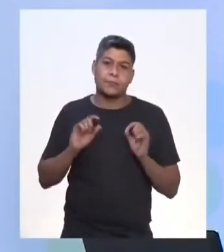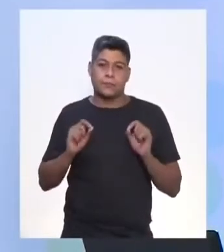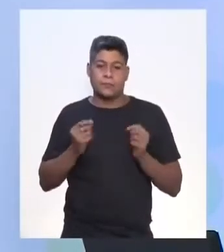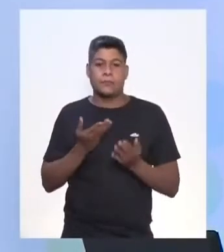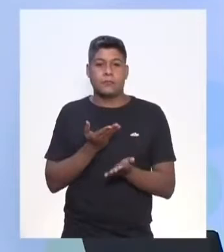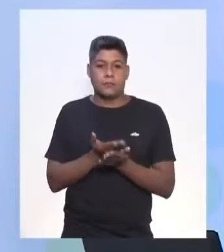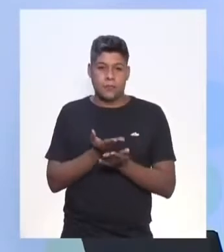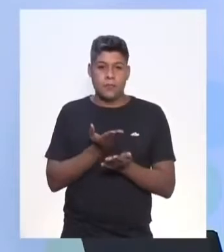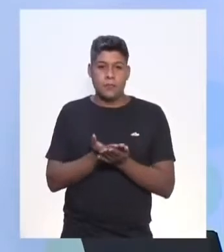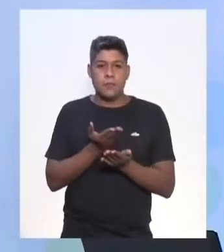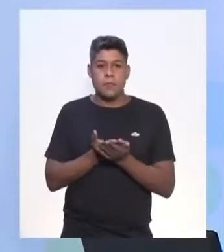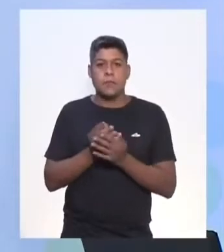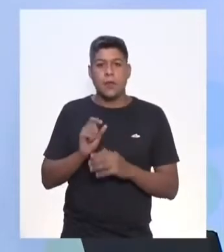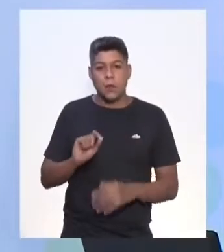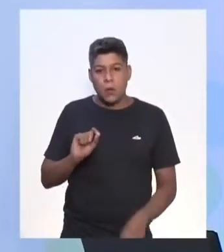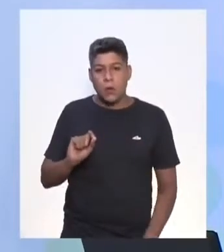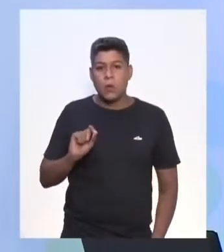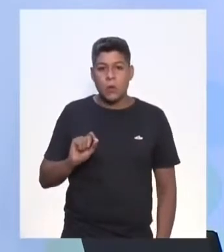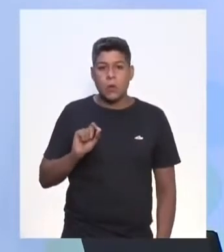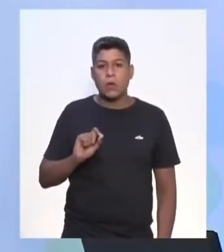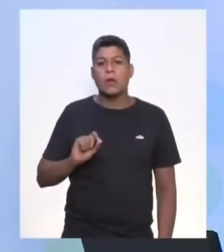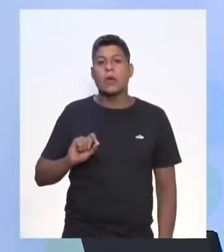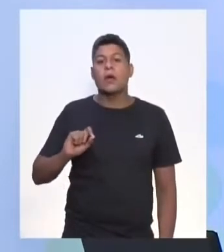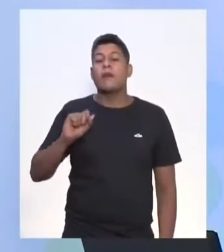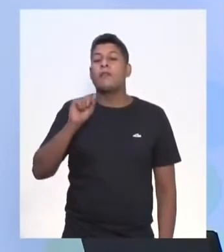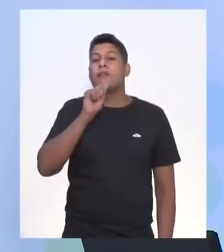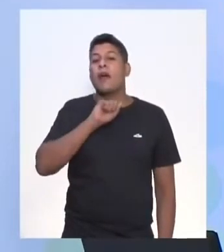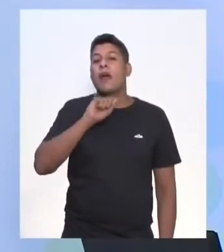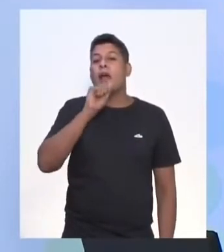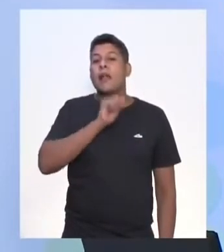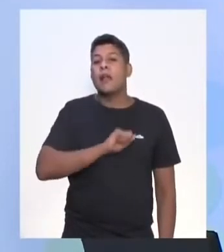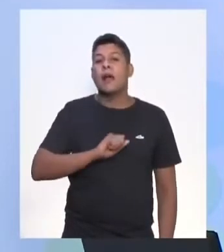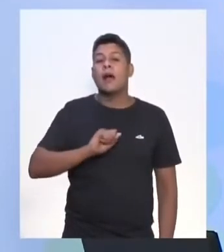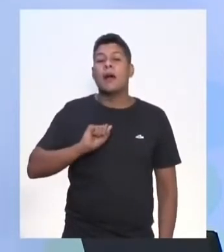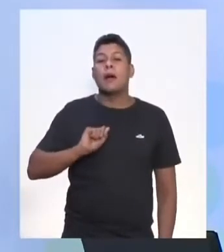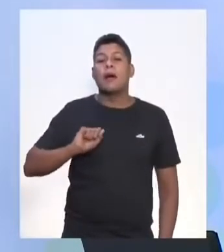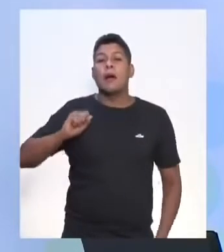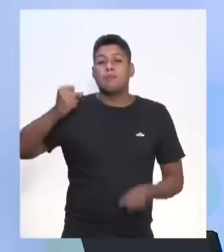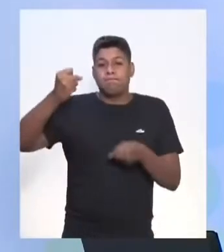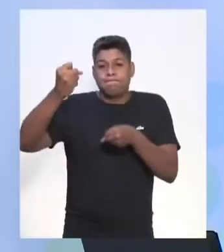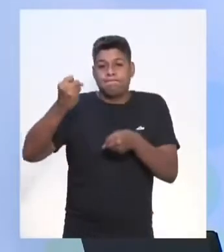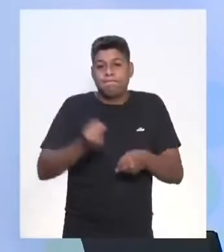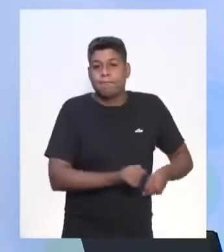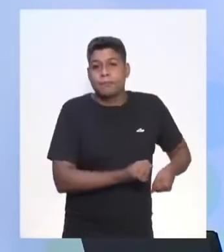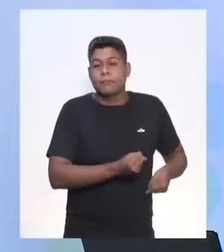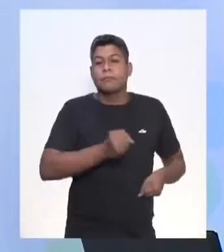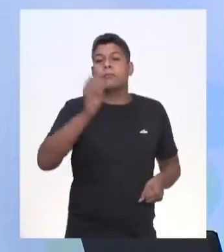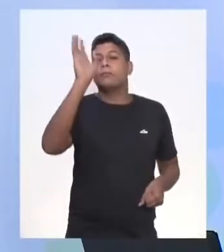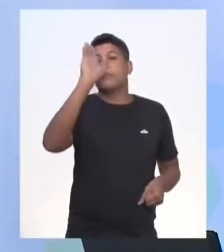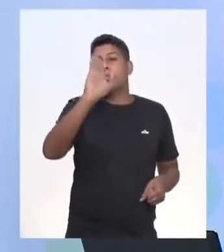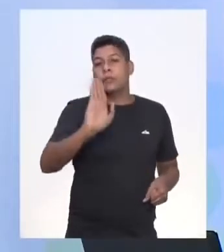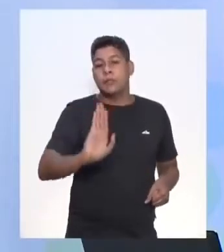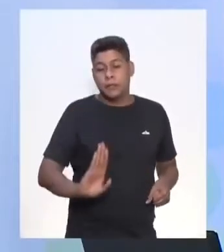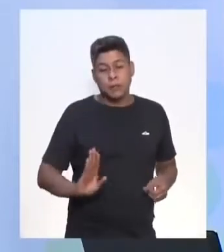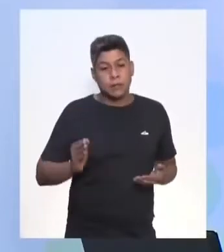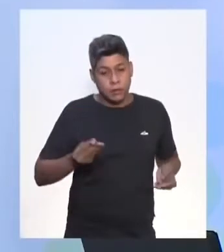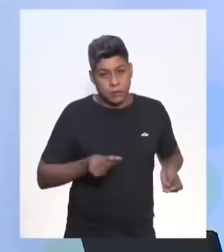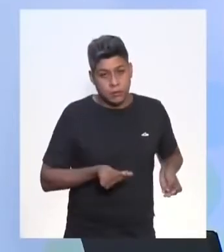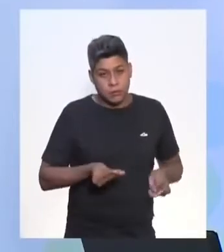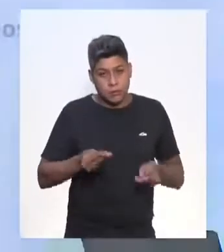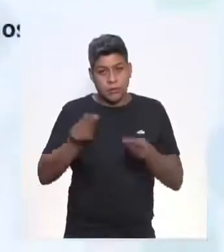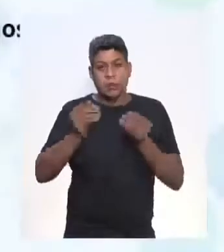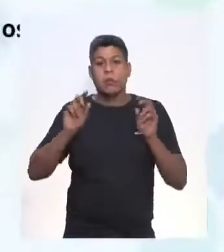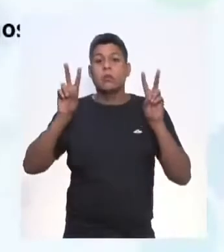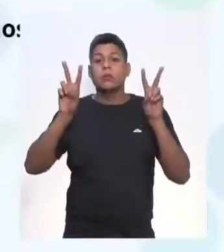aula sobre a velha República Brasileira. E claro, já iremos colocar para vocês